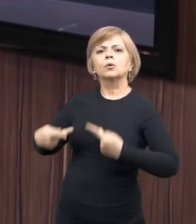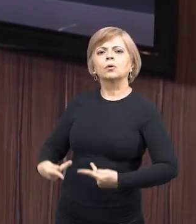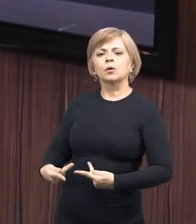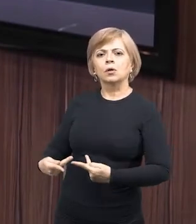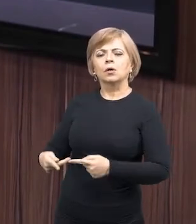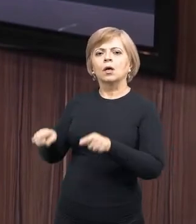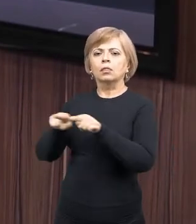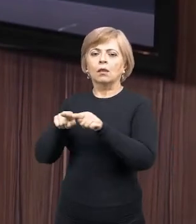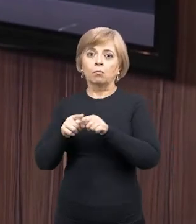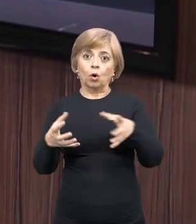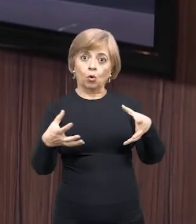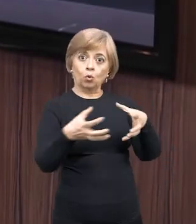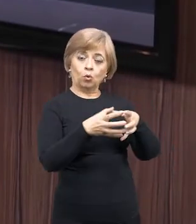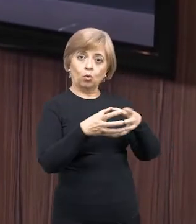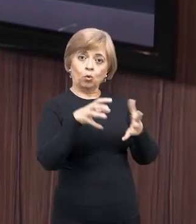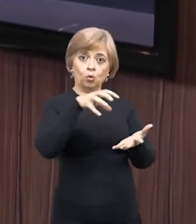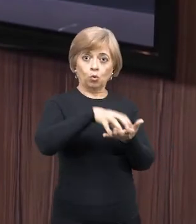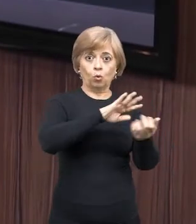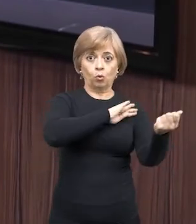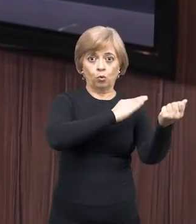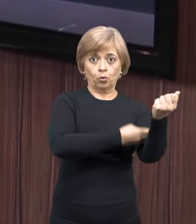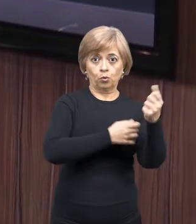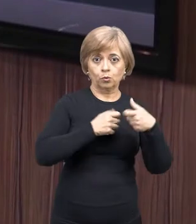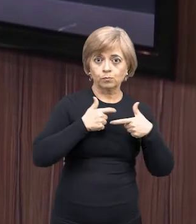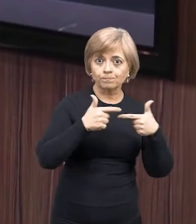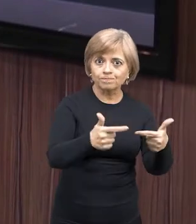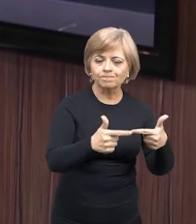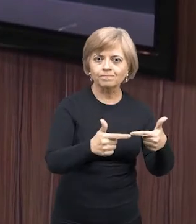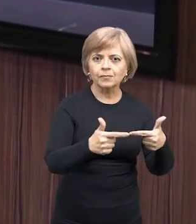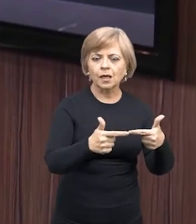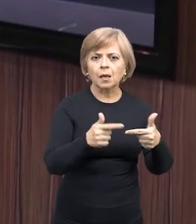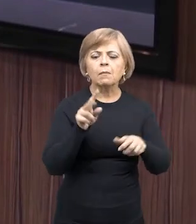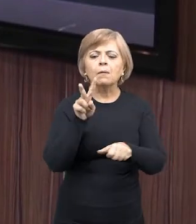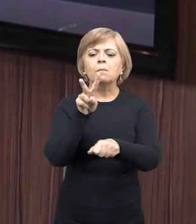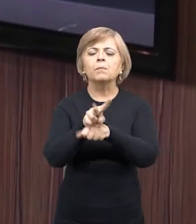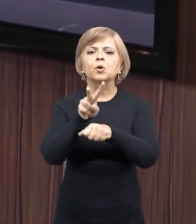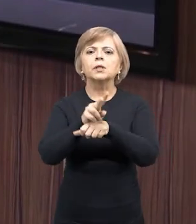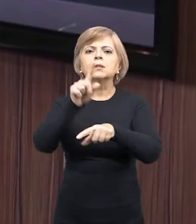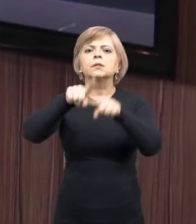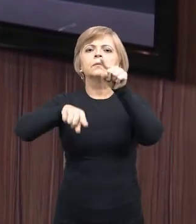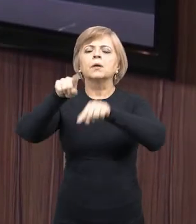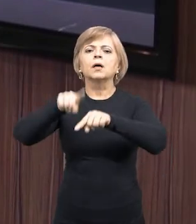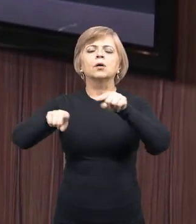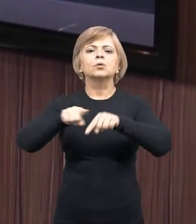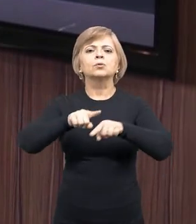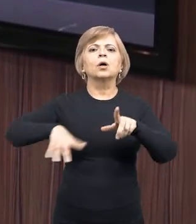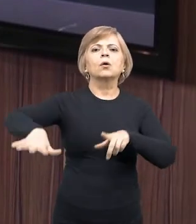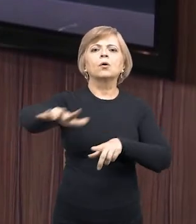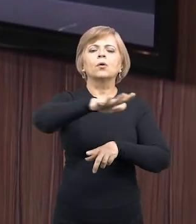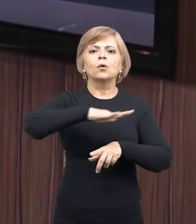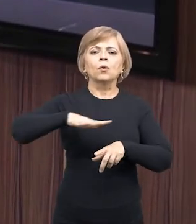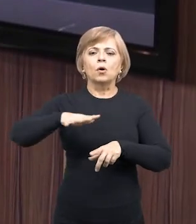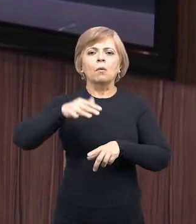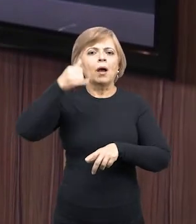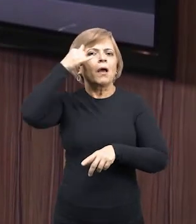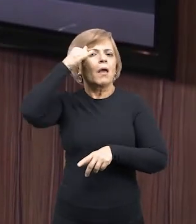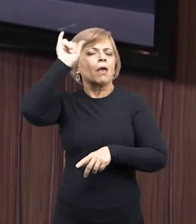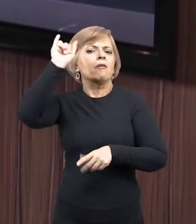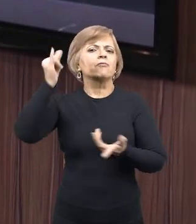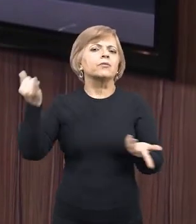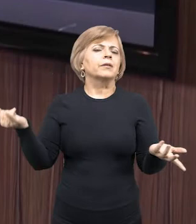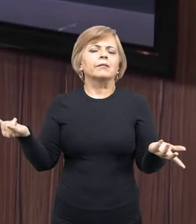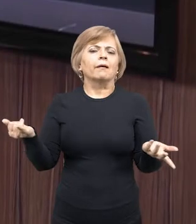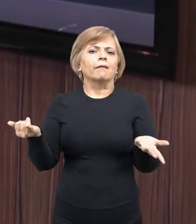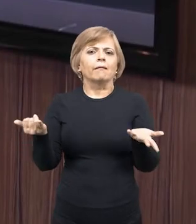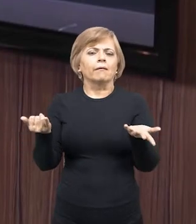e da Força Tarefa, principalmente, ações voltadas para a proteção do patrimônio público, para evitar irregularidades, como,